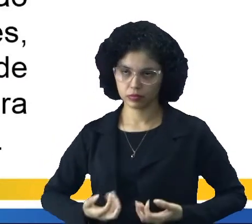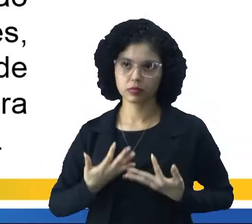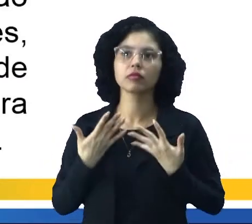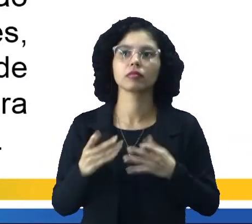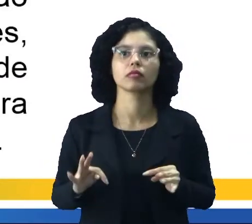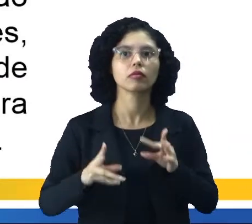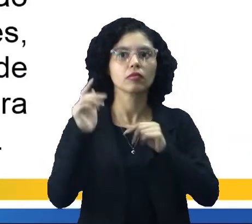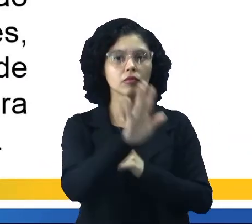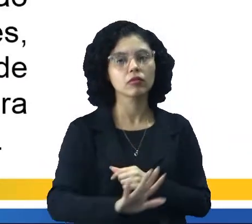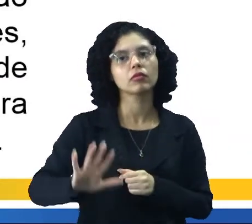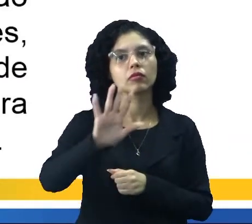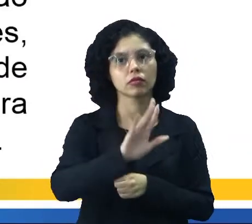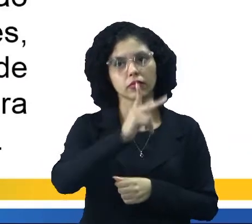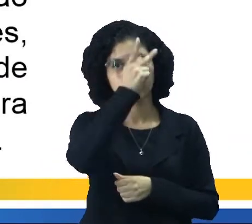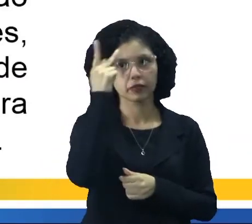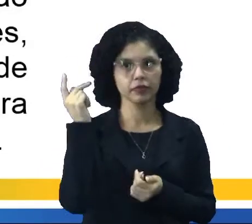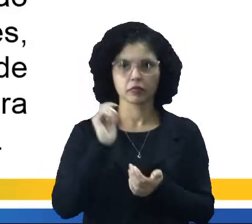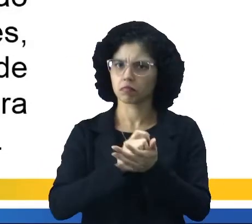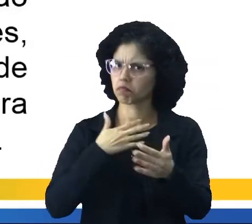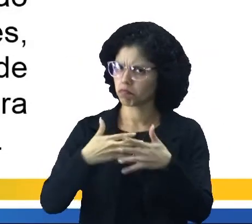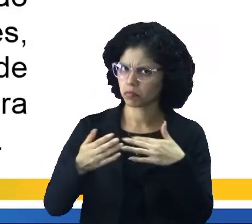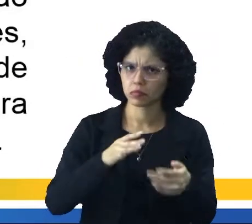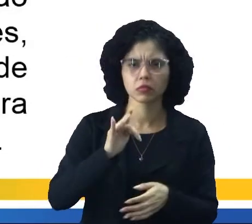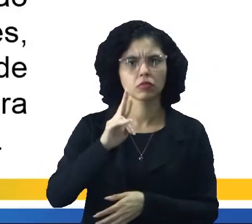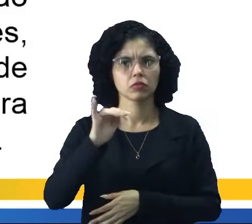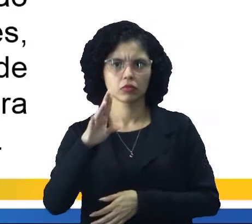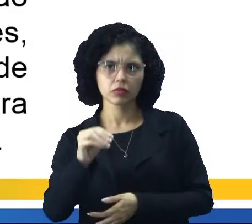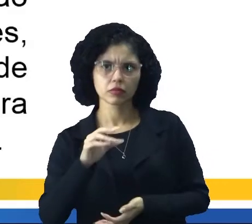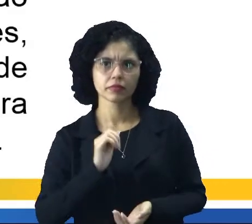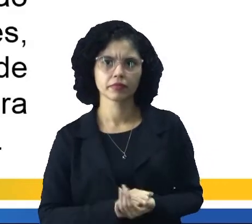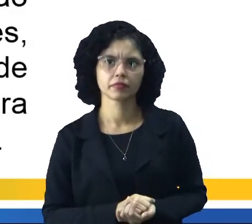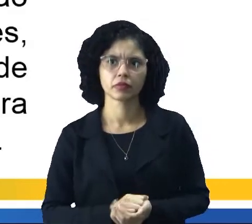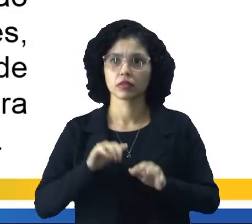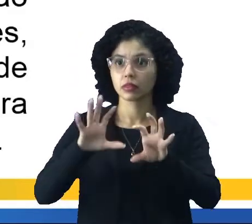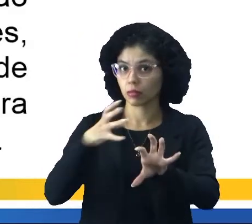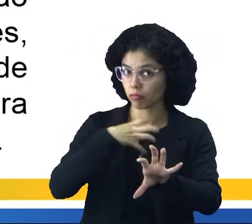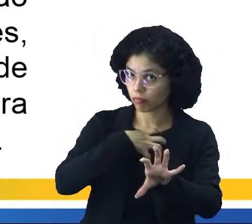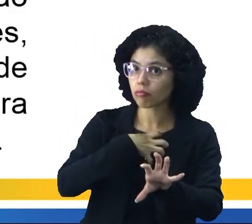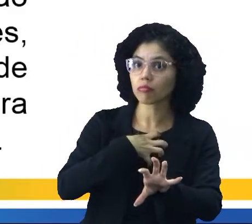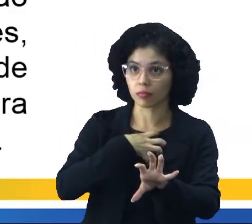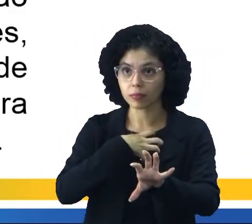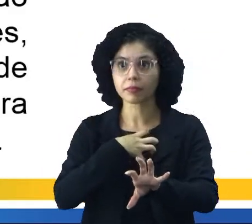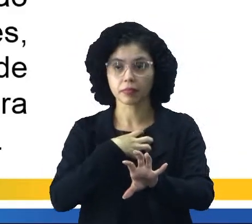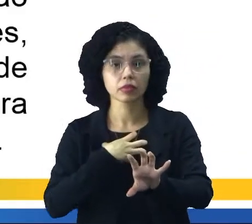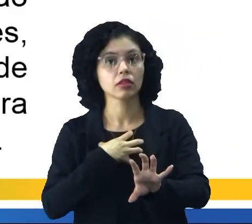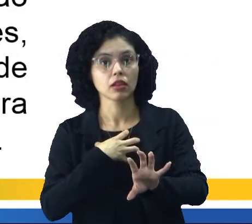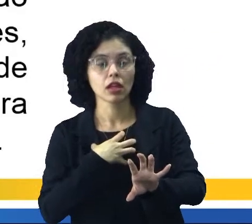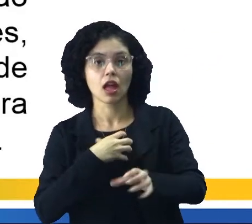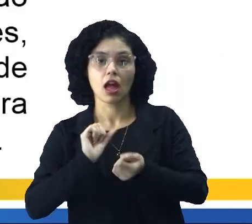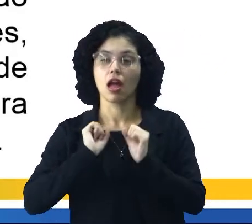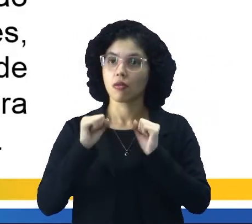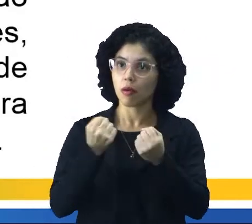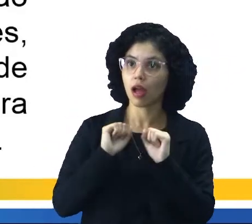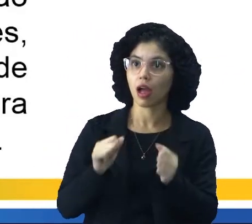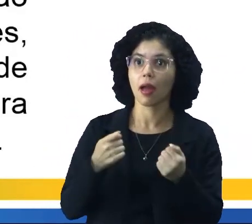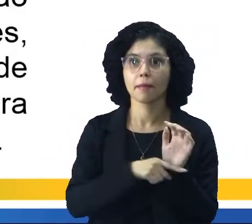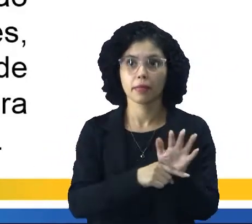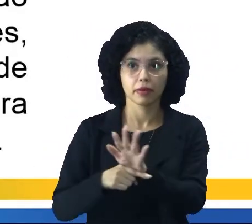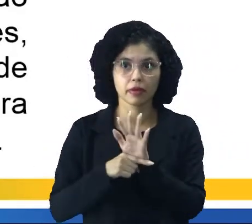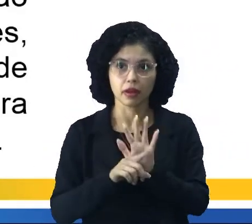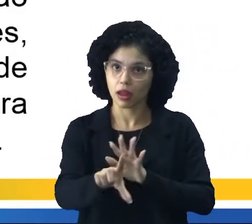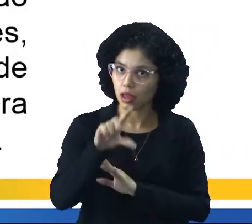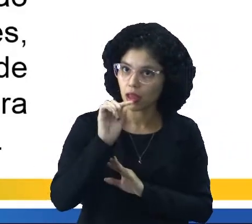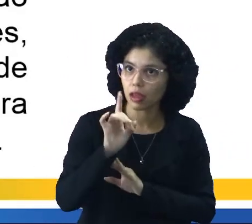ser estimulada a todos os indivíduos, independentemente do seu biotipo. Nesse sentido, as ginásticas se apresentam como